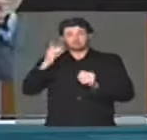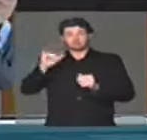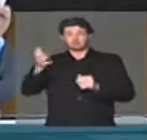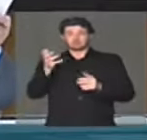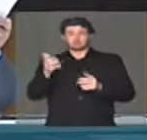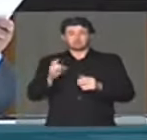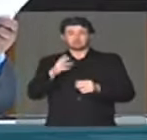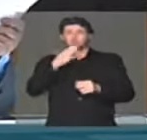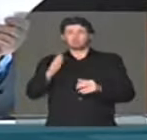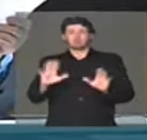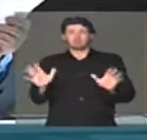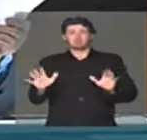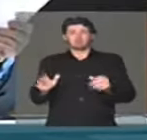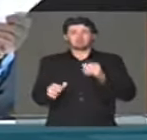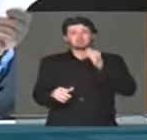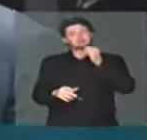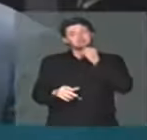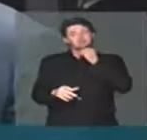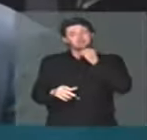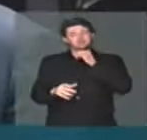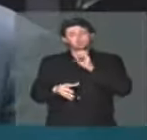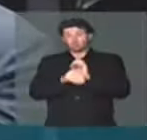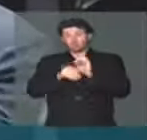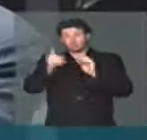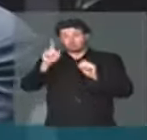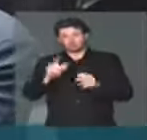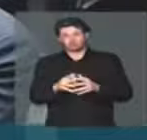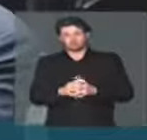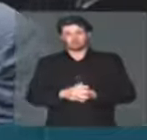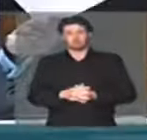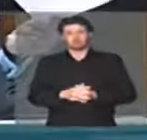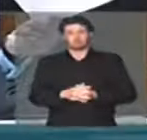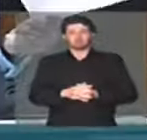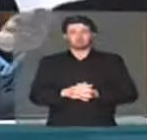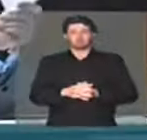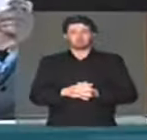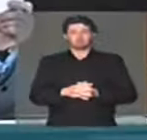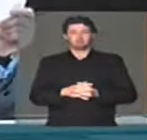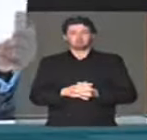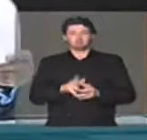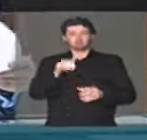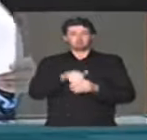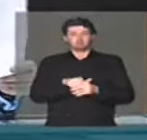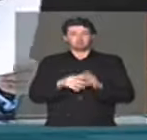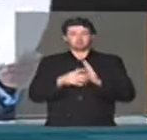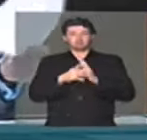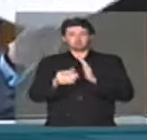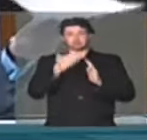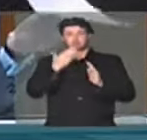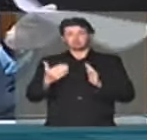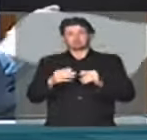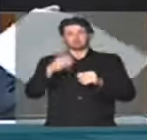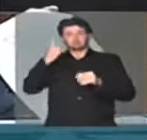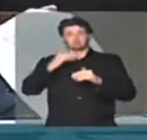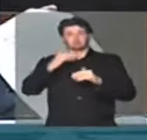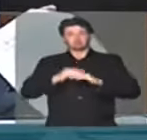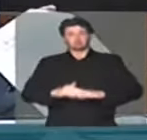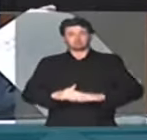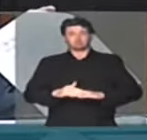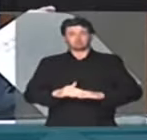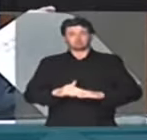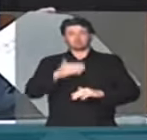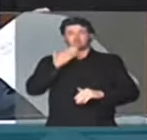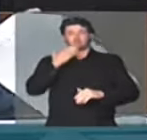se quiser. É só a preferência, deputado. Não é a emenda. É pela preferência. É o acordo. Em votação, destaque de preferência. Os deputados